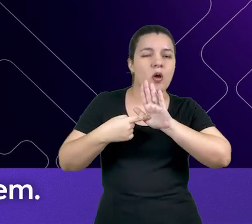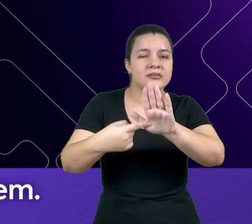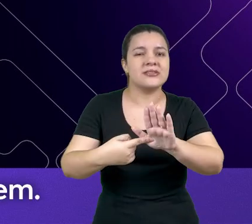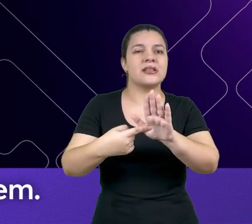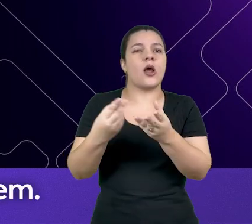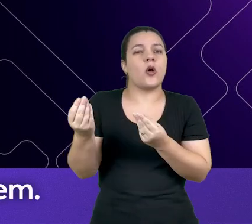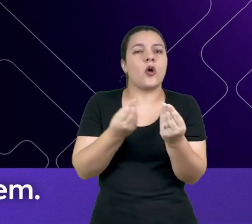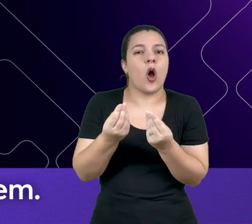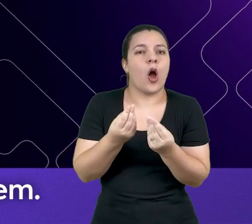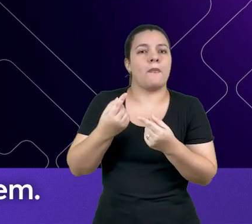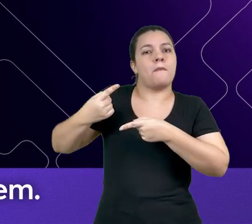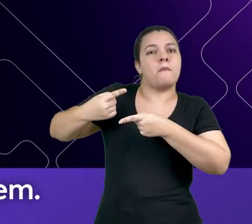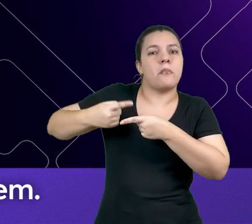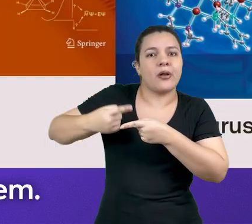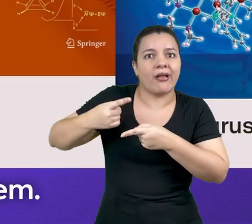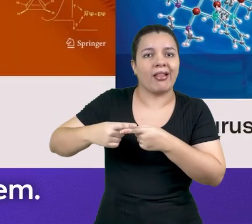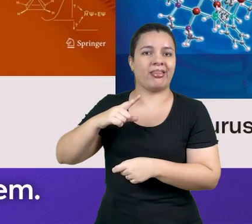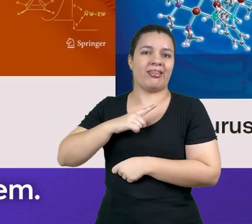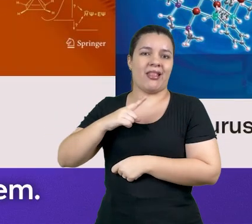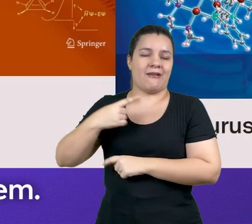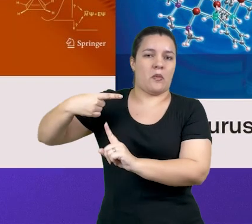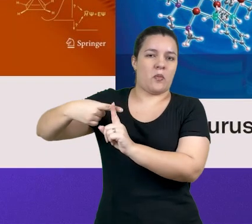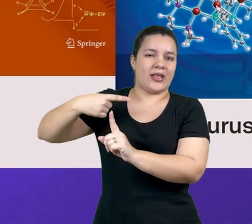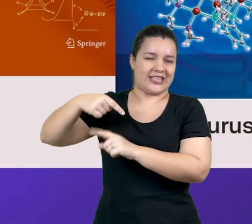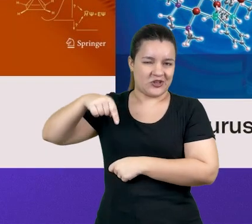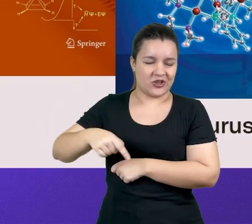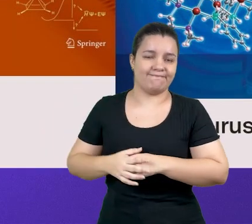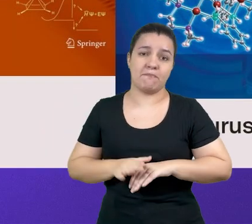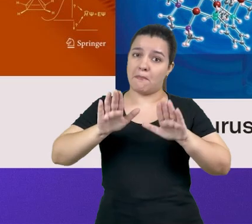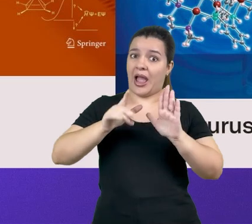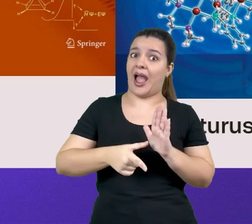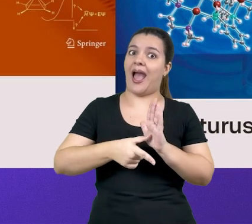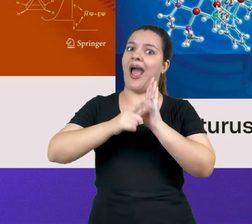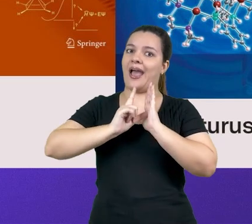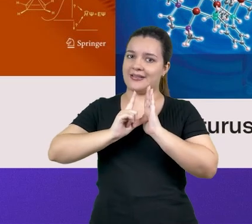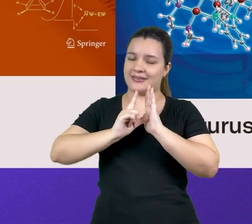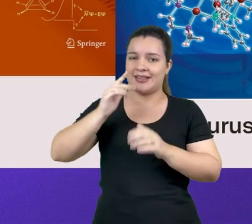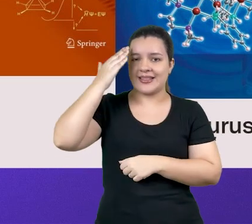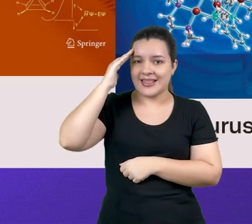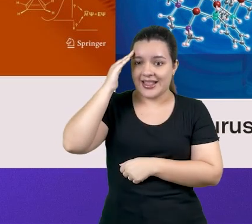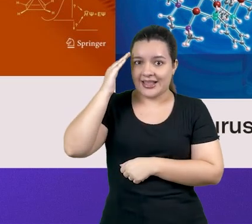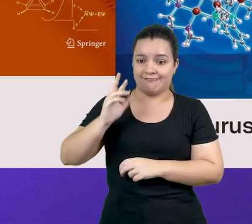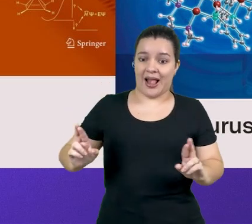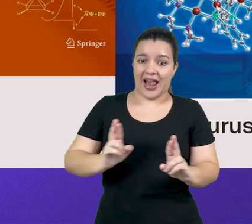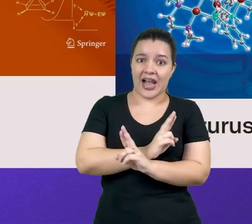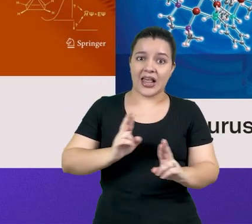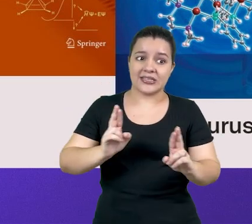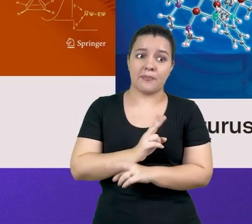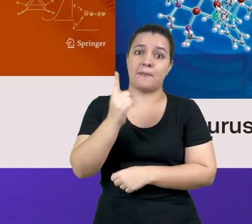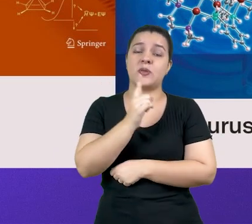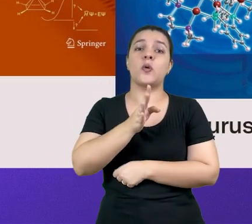Explorar um pouco o porquê dessa vantagem. Bom, mas antes da gente entender essa relação, a gente